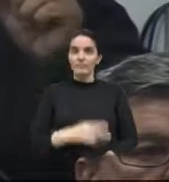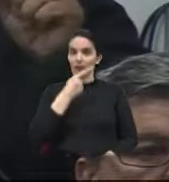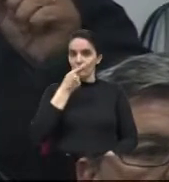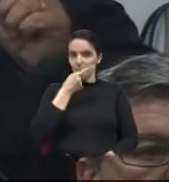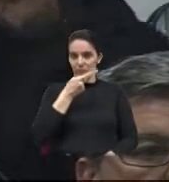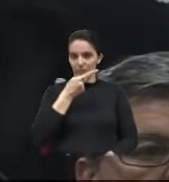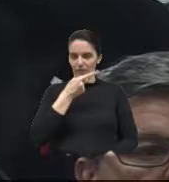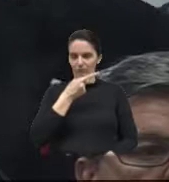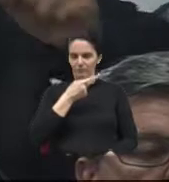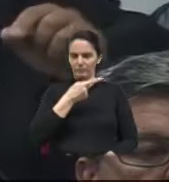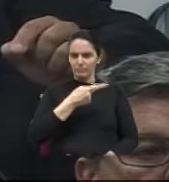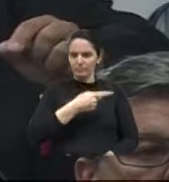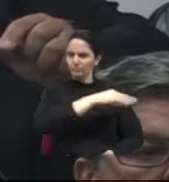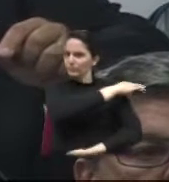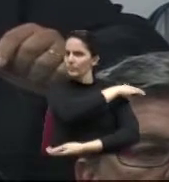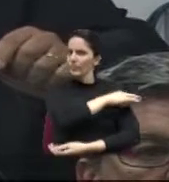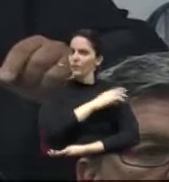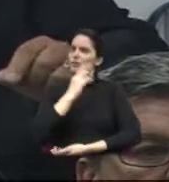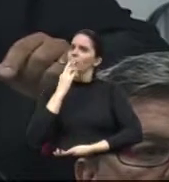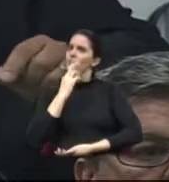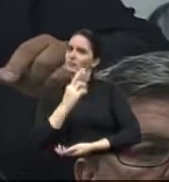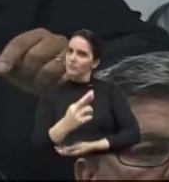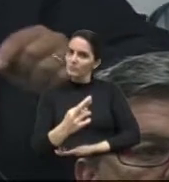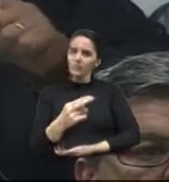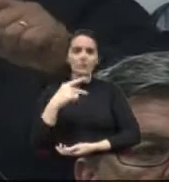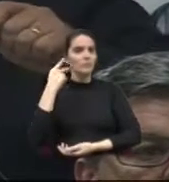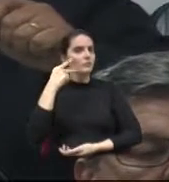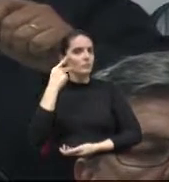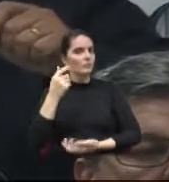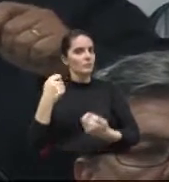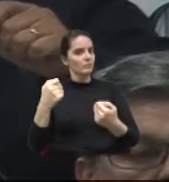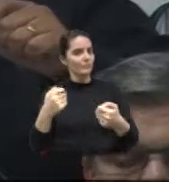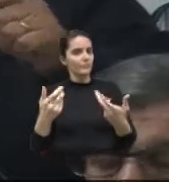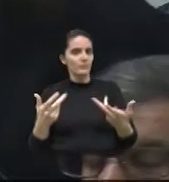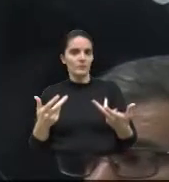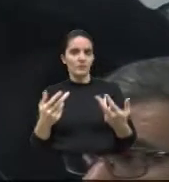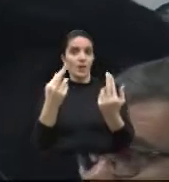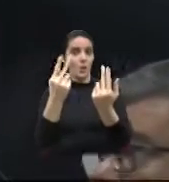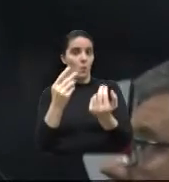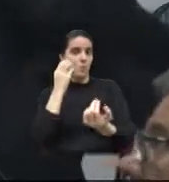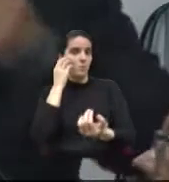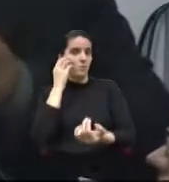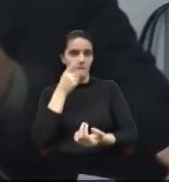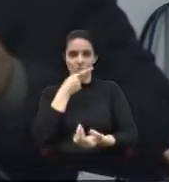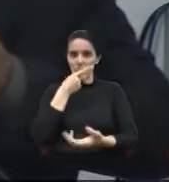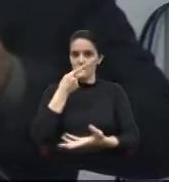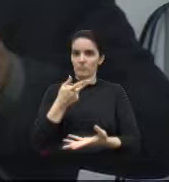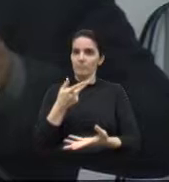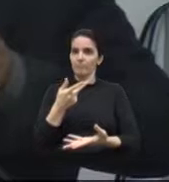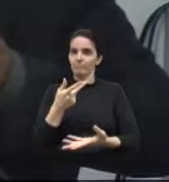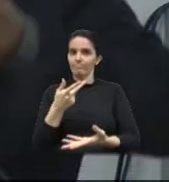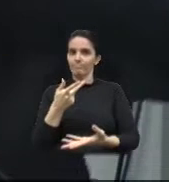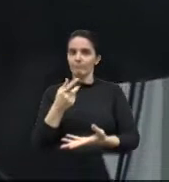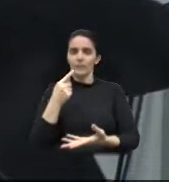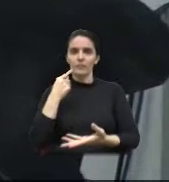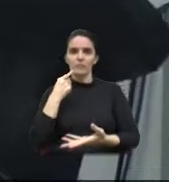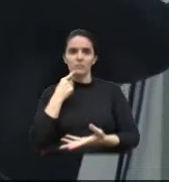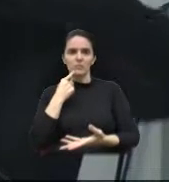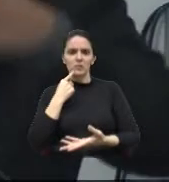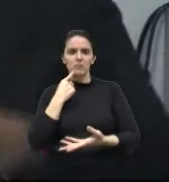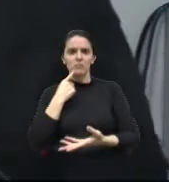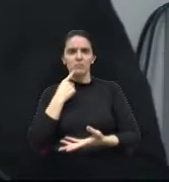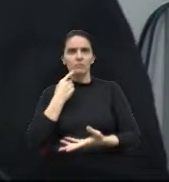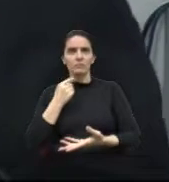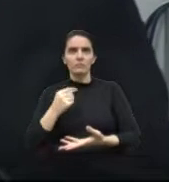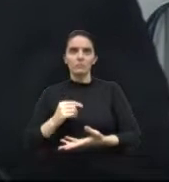que o senhor vereador, e aí eu falo das minhas palavras, as palavras do doutor Marcelo, estimo muito o senhor, pela bravura que o